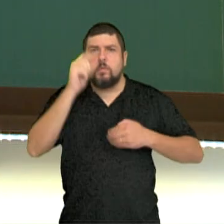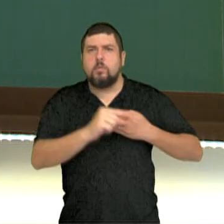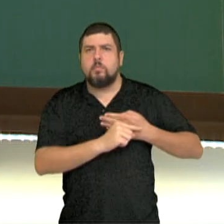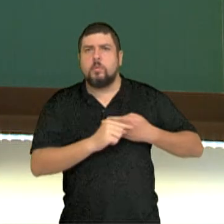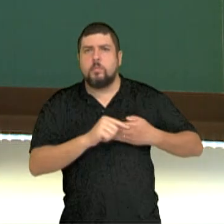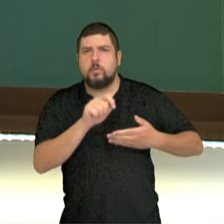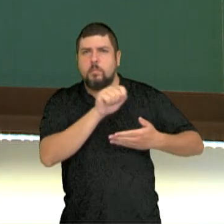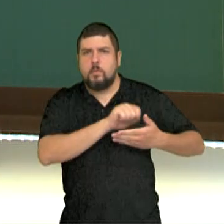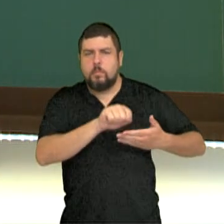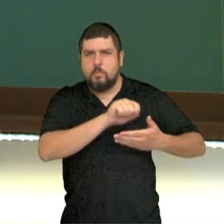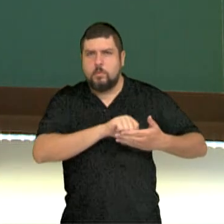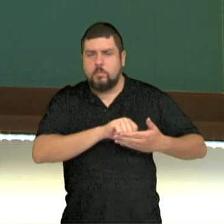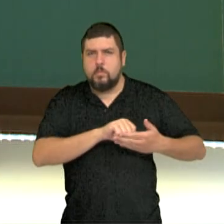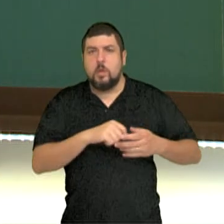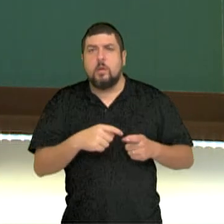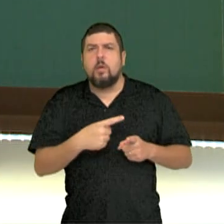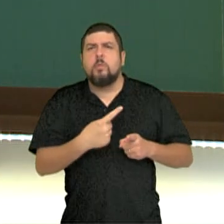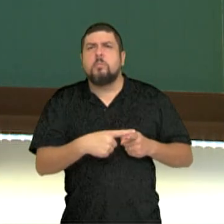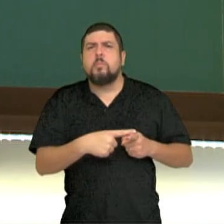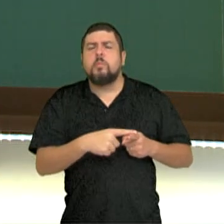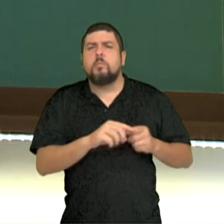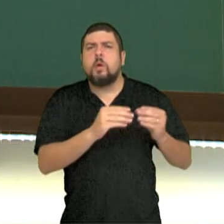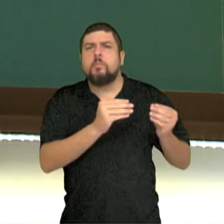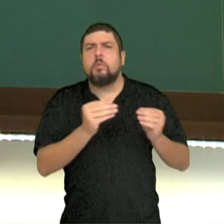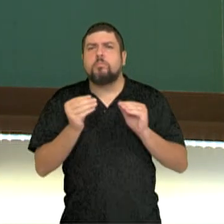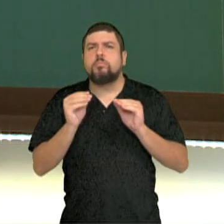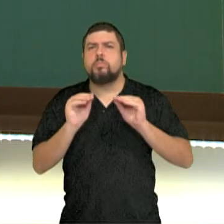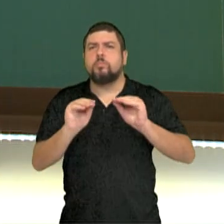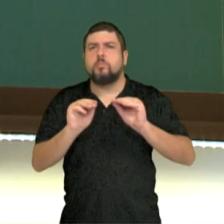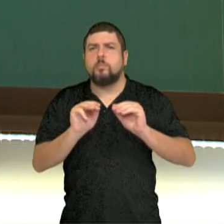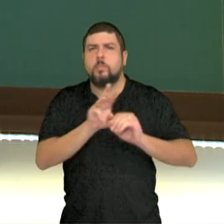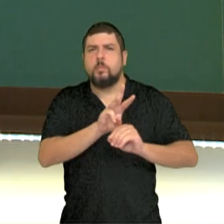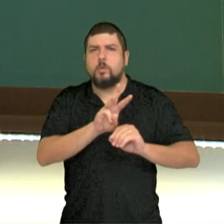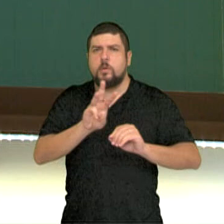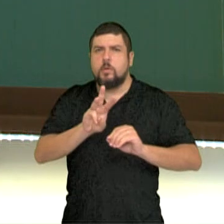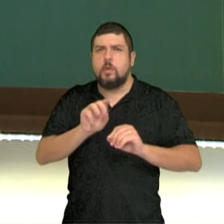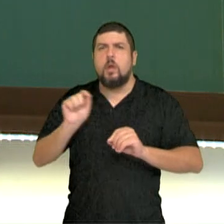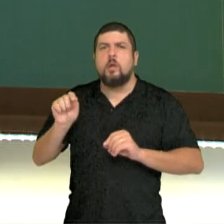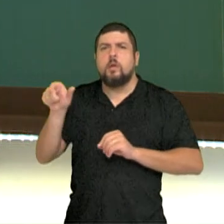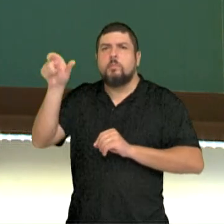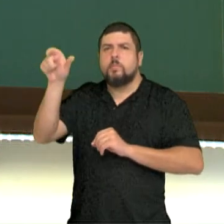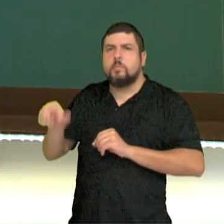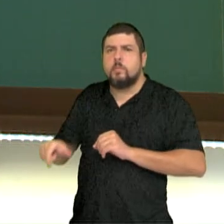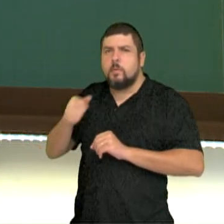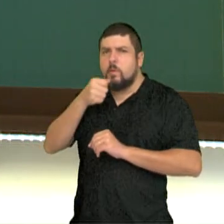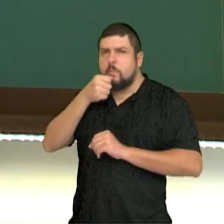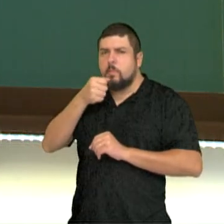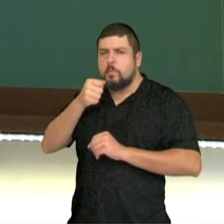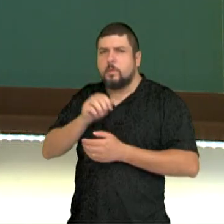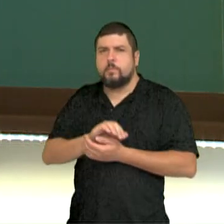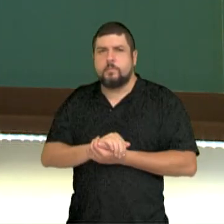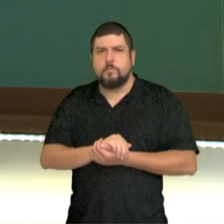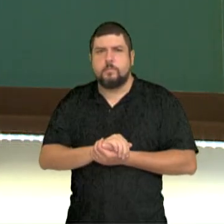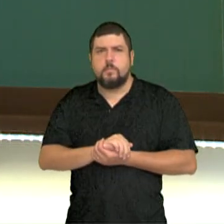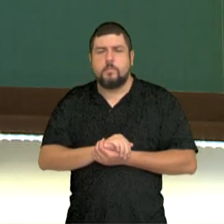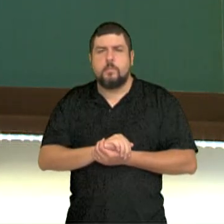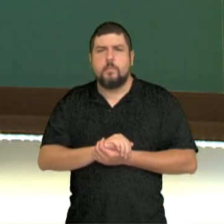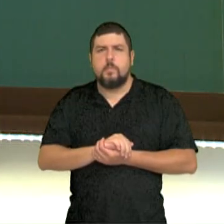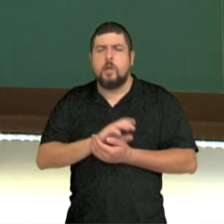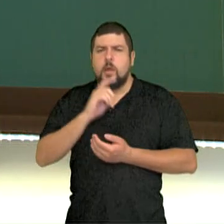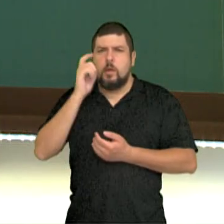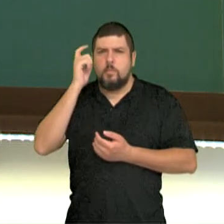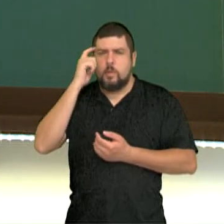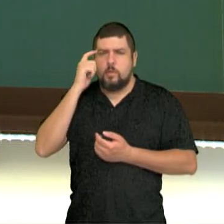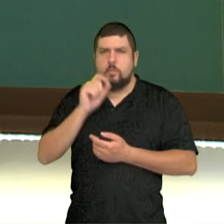foi publicado nesse site? Quem é o entrevistado? Qual que é o tema? Então vamos pensar. Ali nós temos o